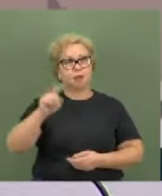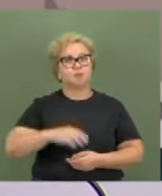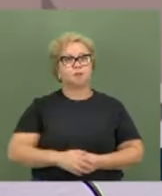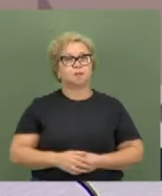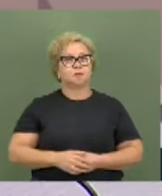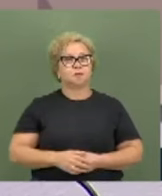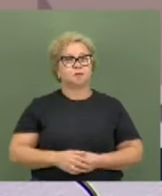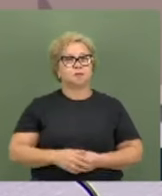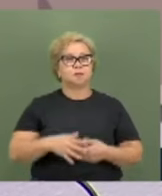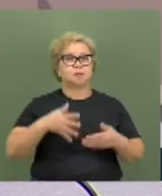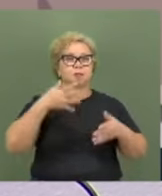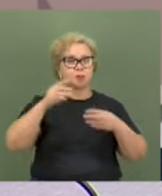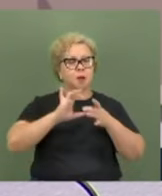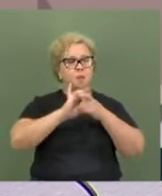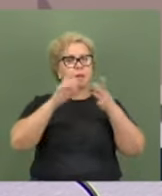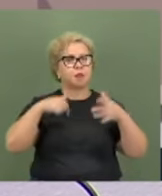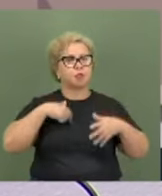me concederem esta